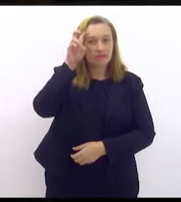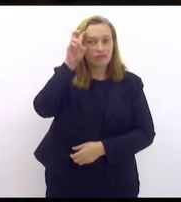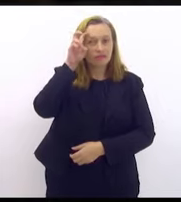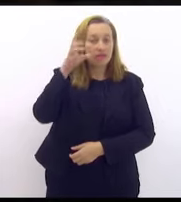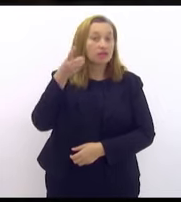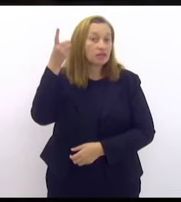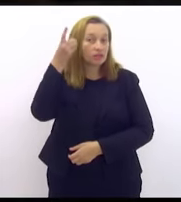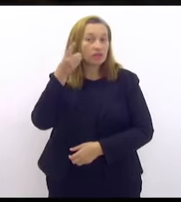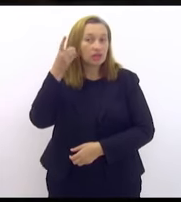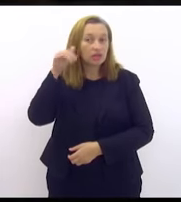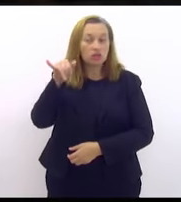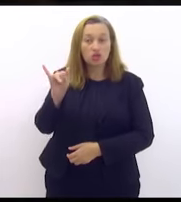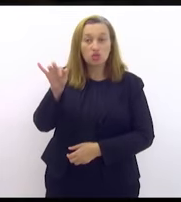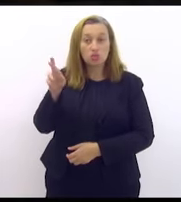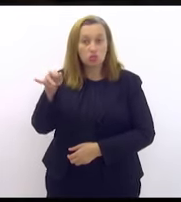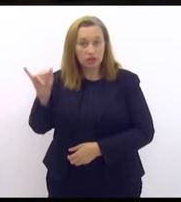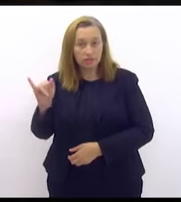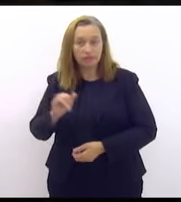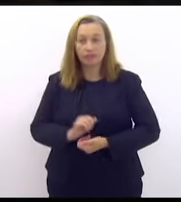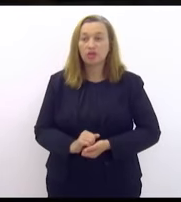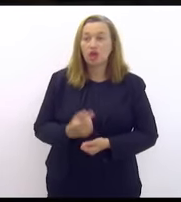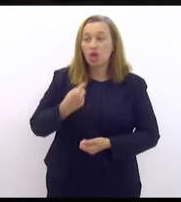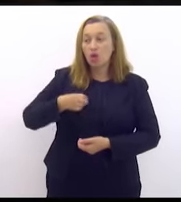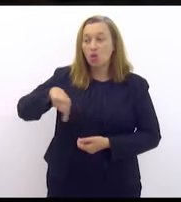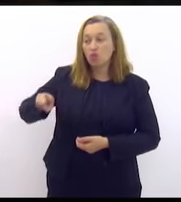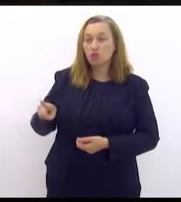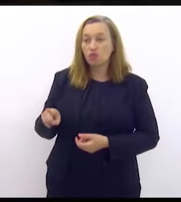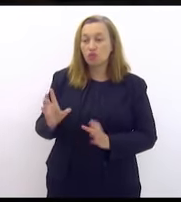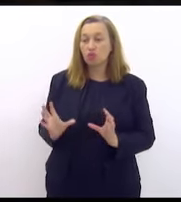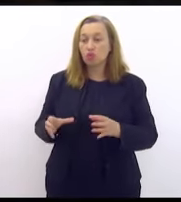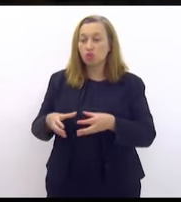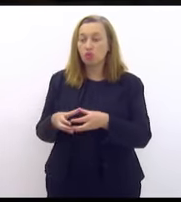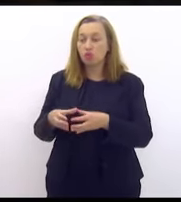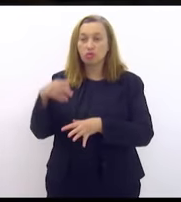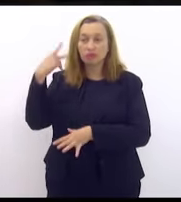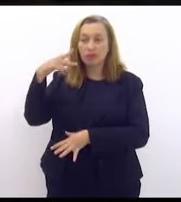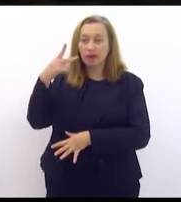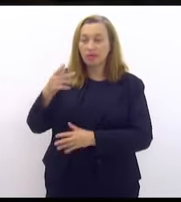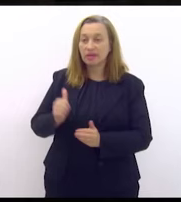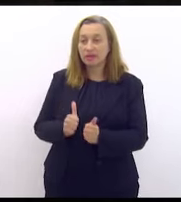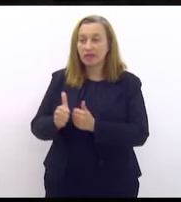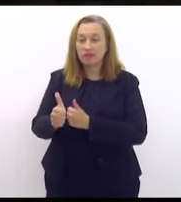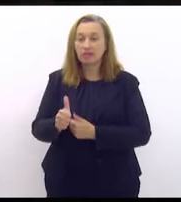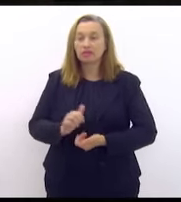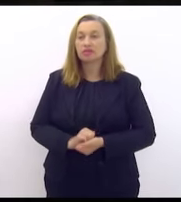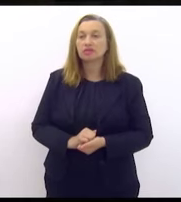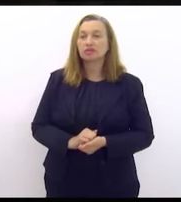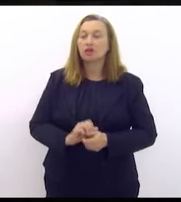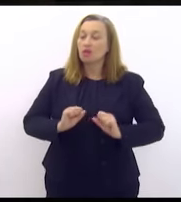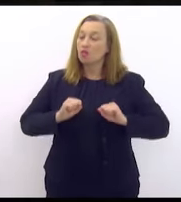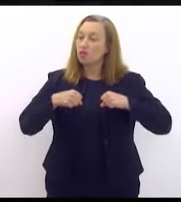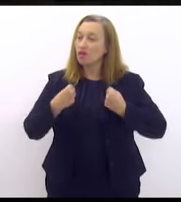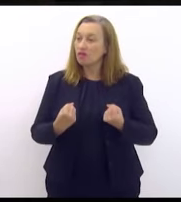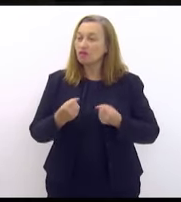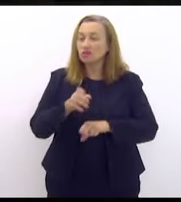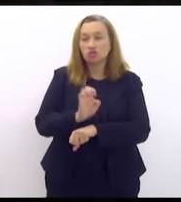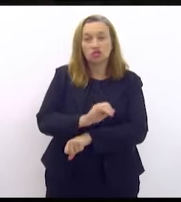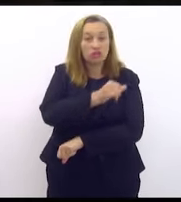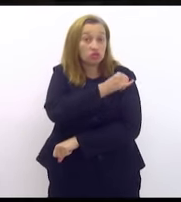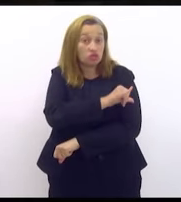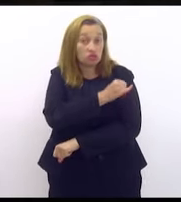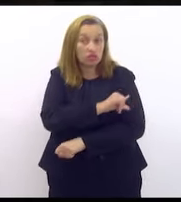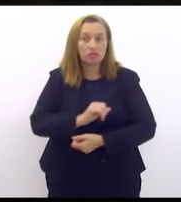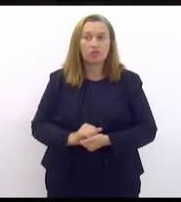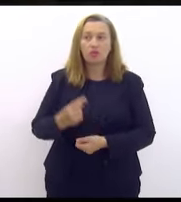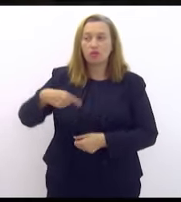deputado Iuri, eu fui com a Frente Parlamentar em Defesa do Estado do Rio de Janeiro